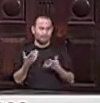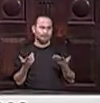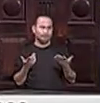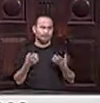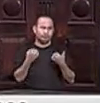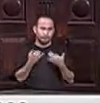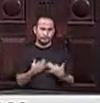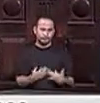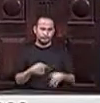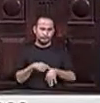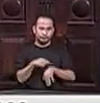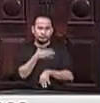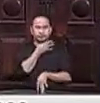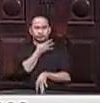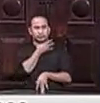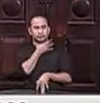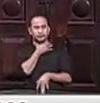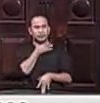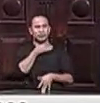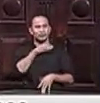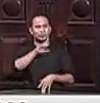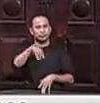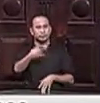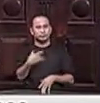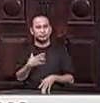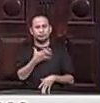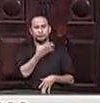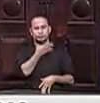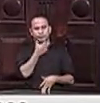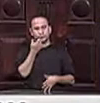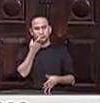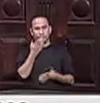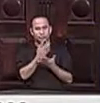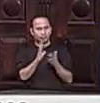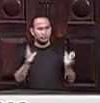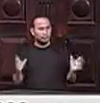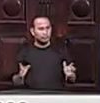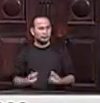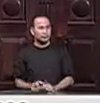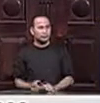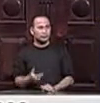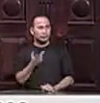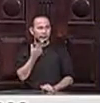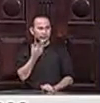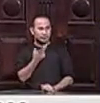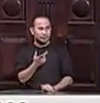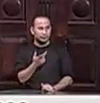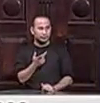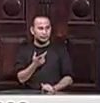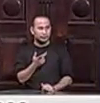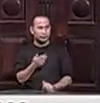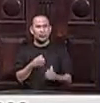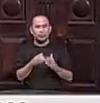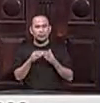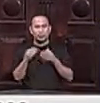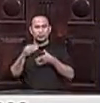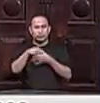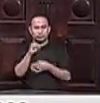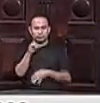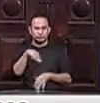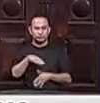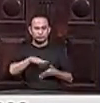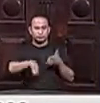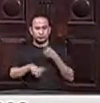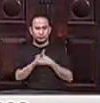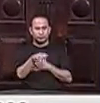nem em momento de crise, nem fora da crise. Por isso, senhor presidente, para concluir rigorosamente no tempo, eu peço voto sim pela